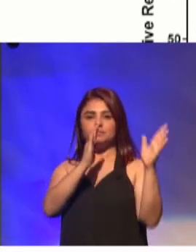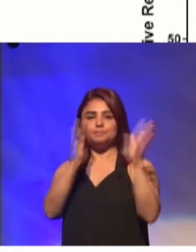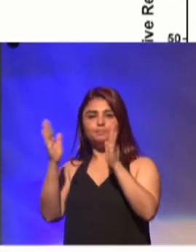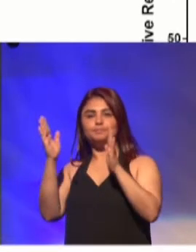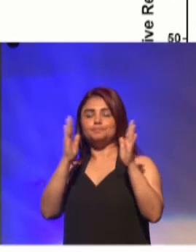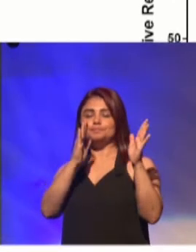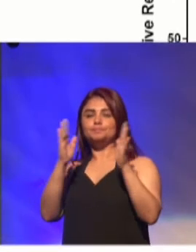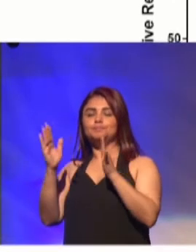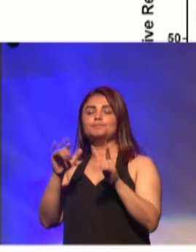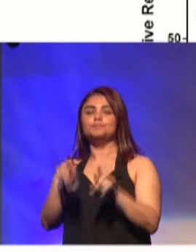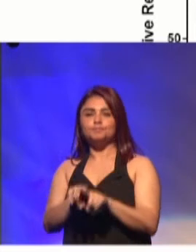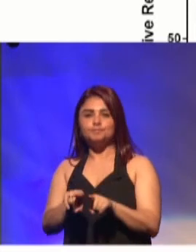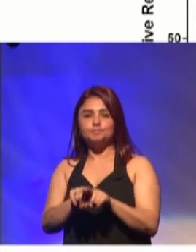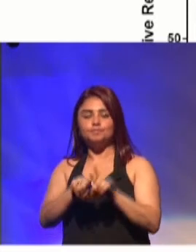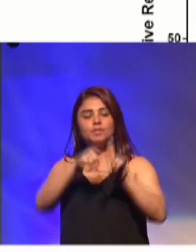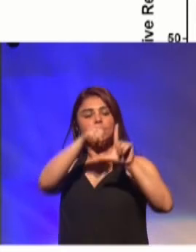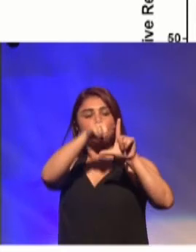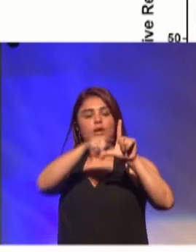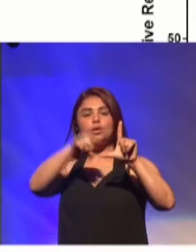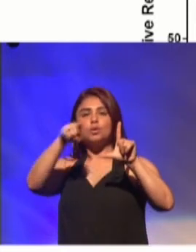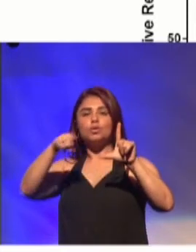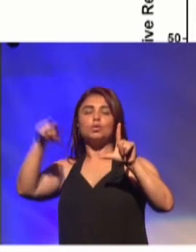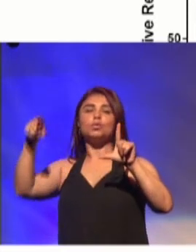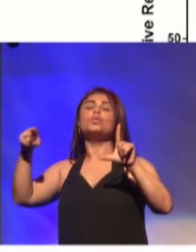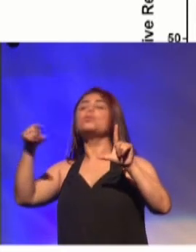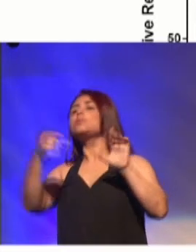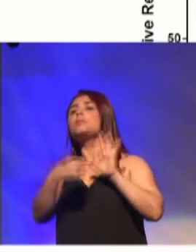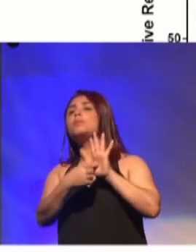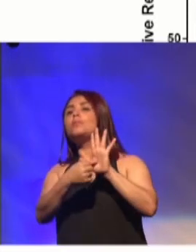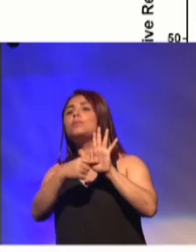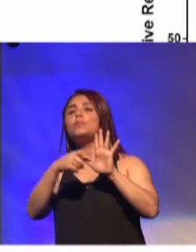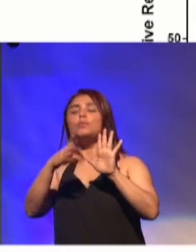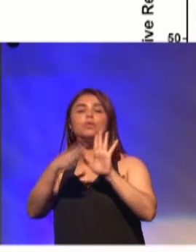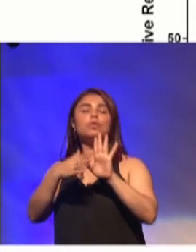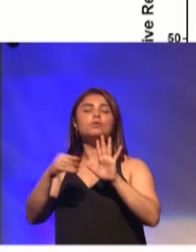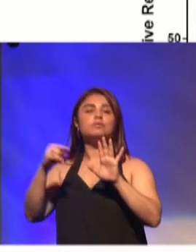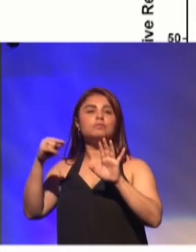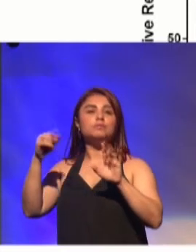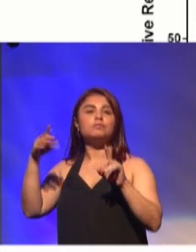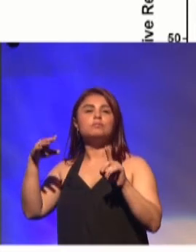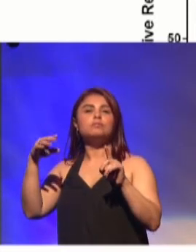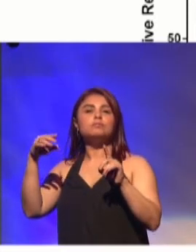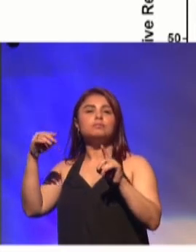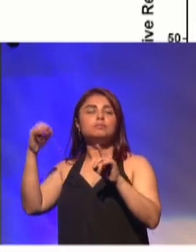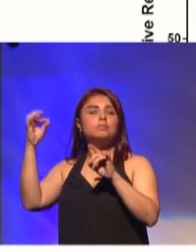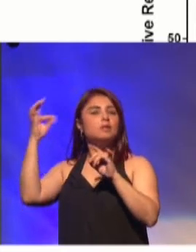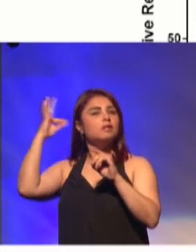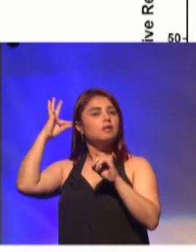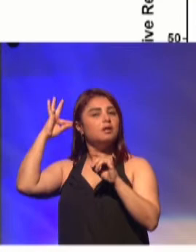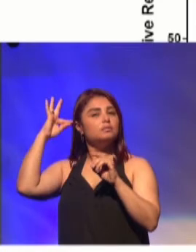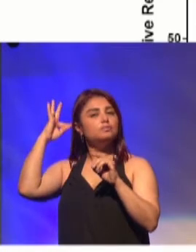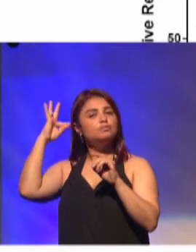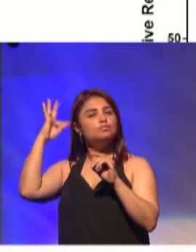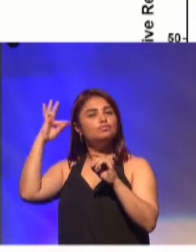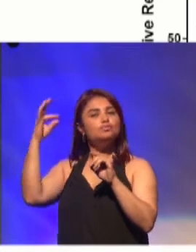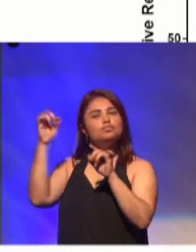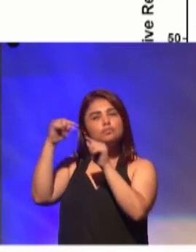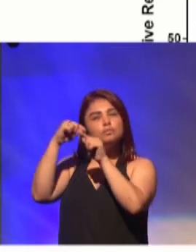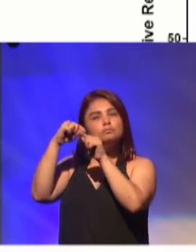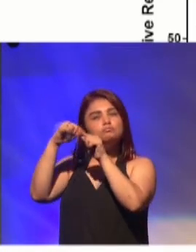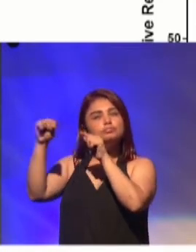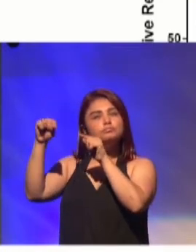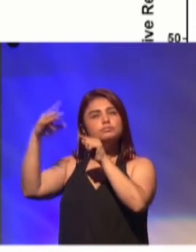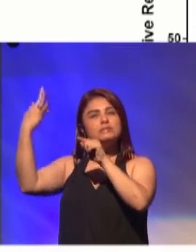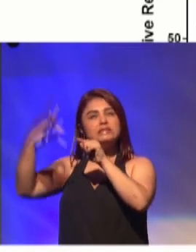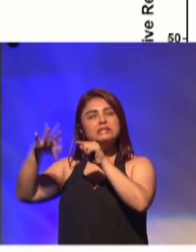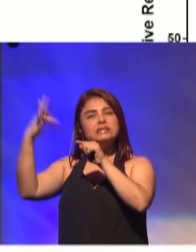aqui, no gráfico da direita, mostrando que na orelhinha que nós produzimos um edema, uma inflamação muito forte,